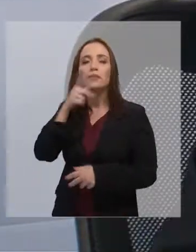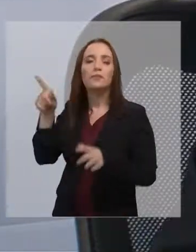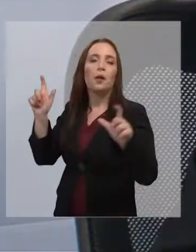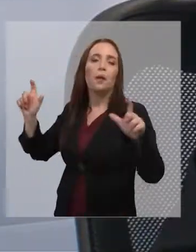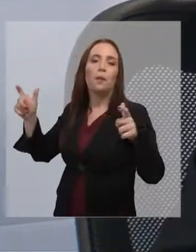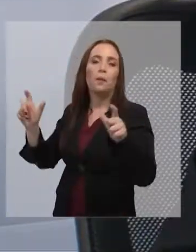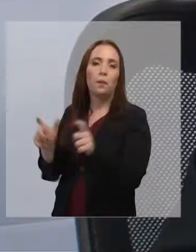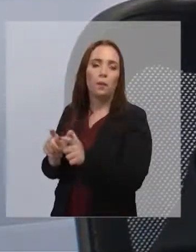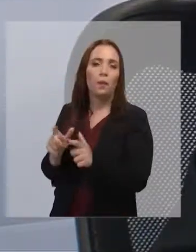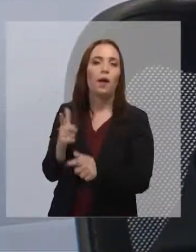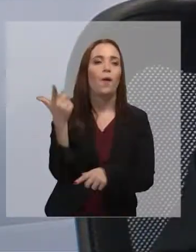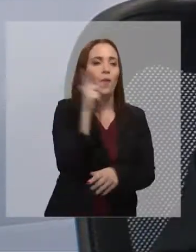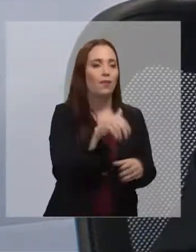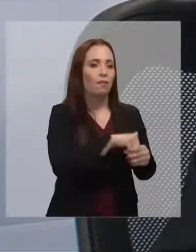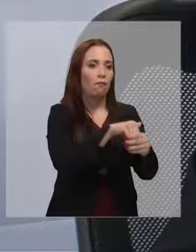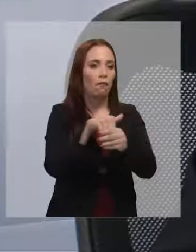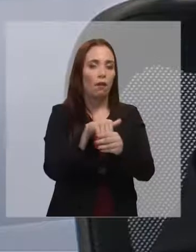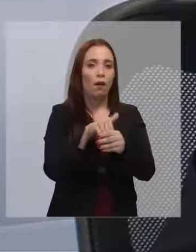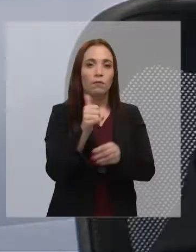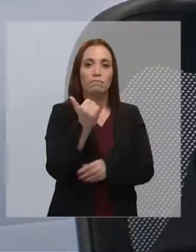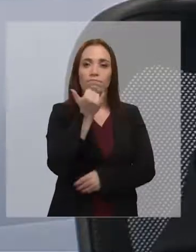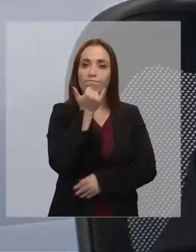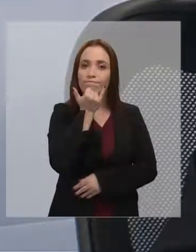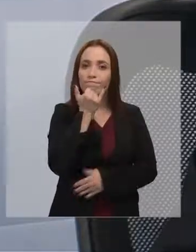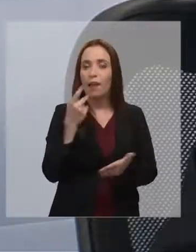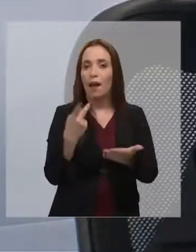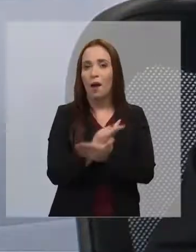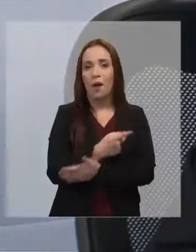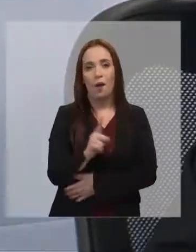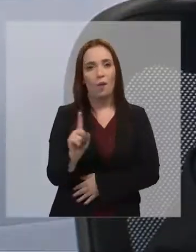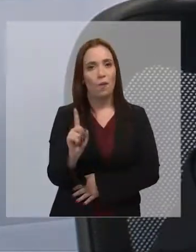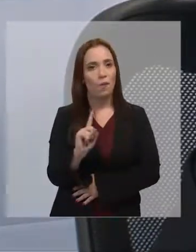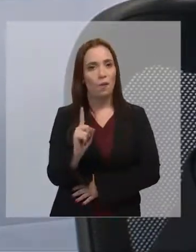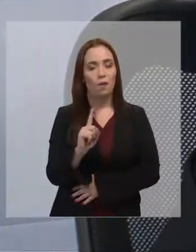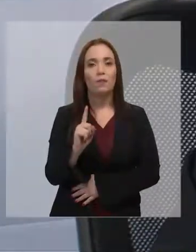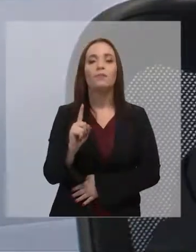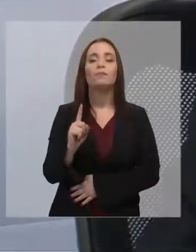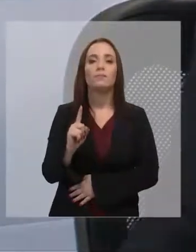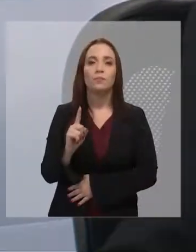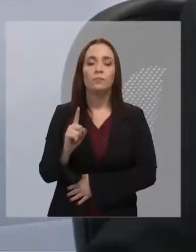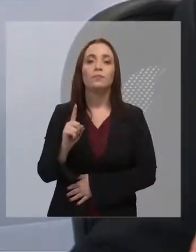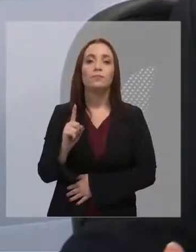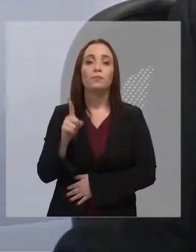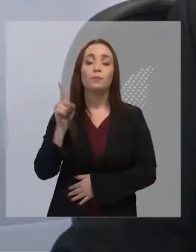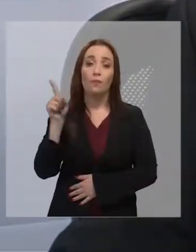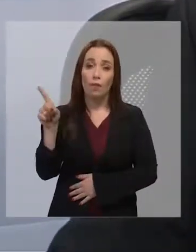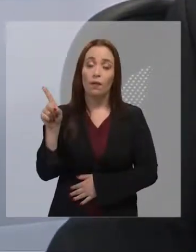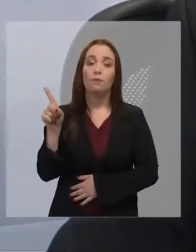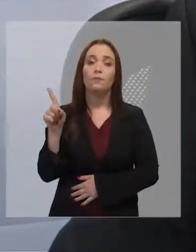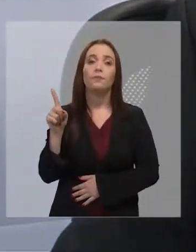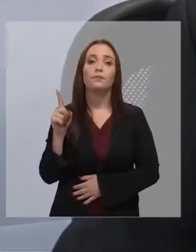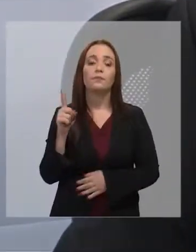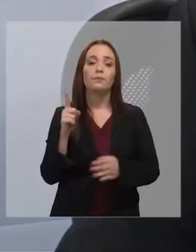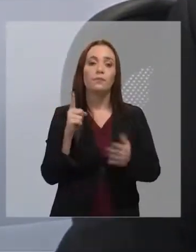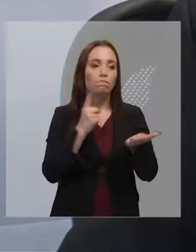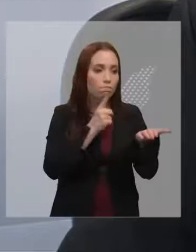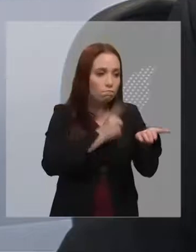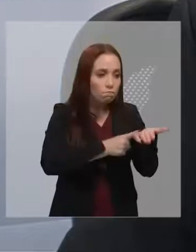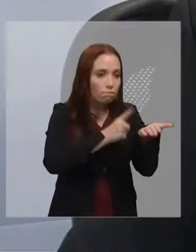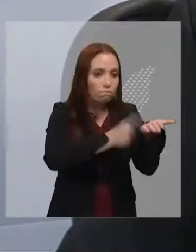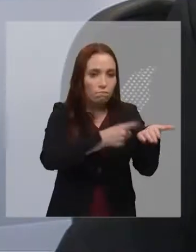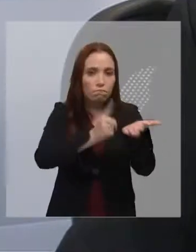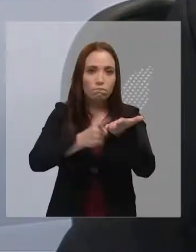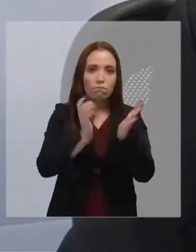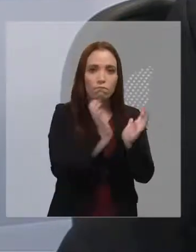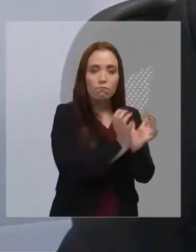partidárias e teria a maioria dos votos. Não aconteceu isso. Ele entregou uma parte do governo às bancadas